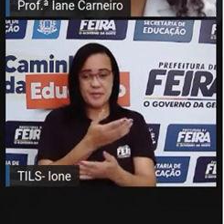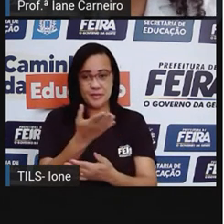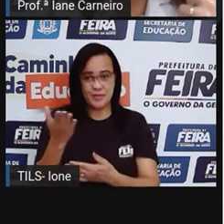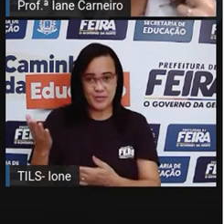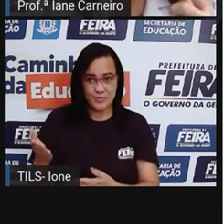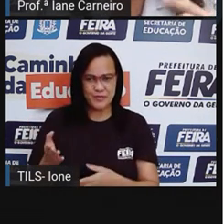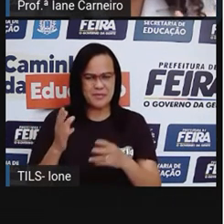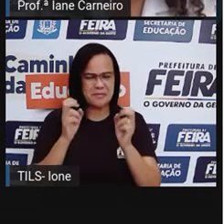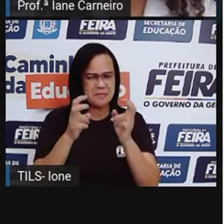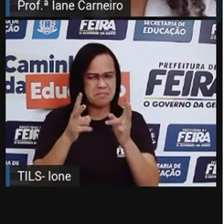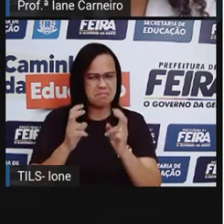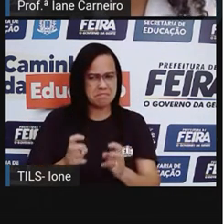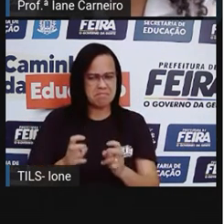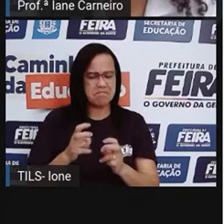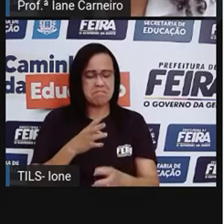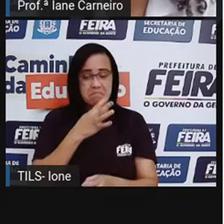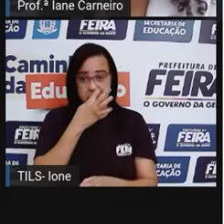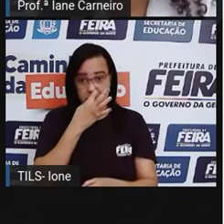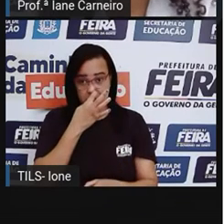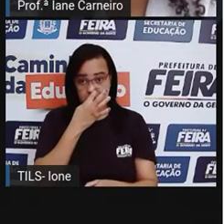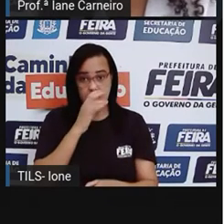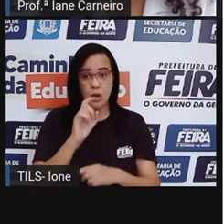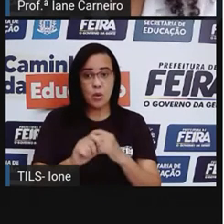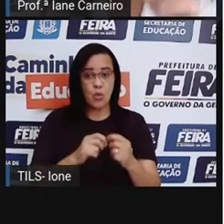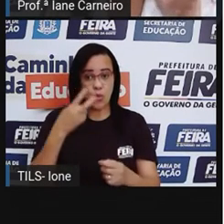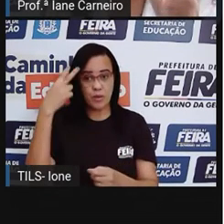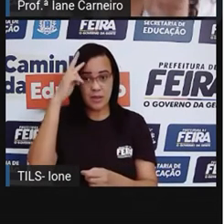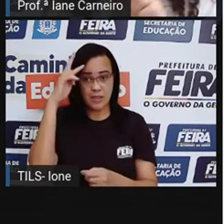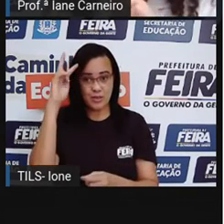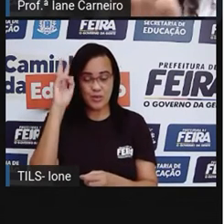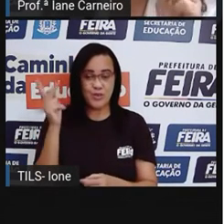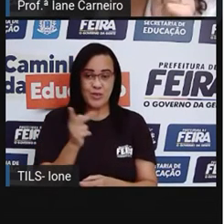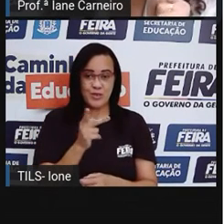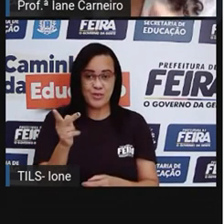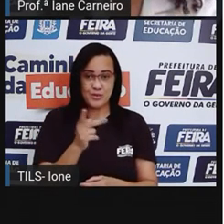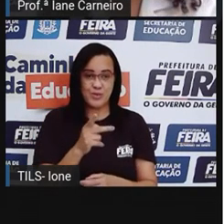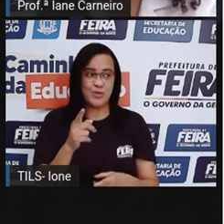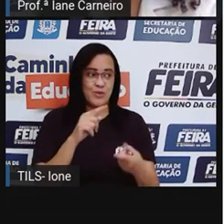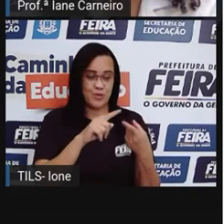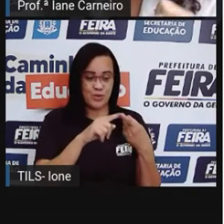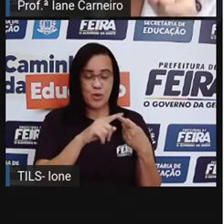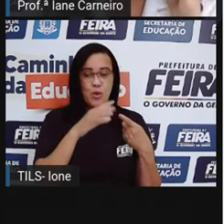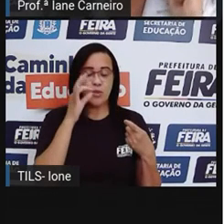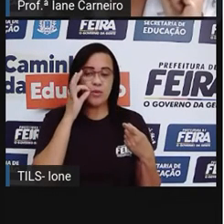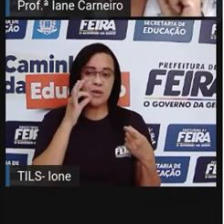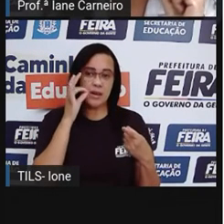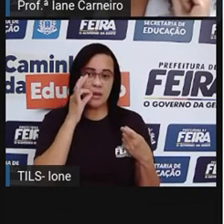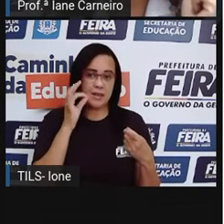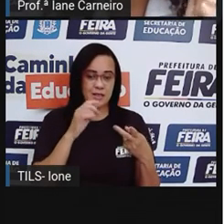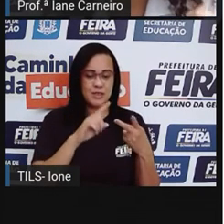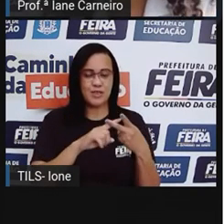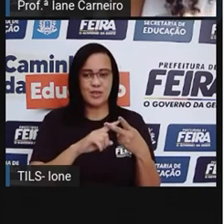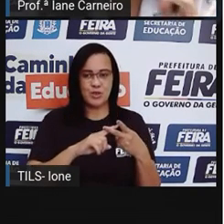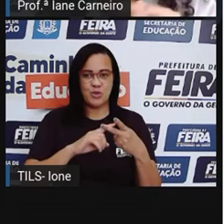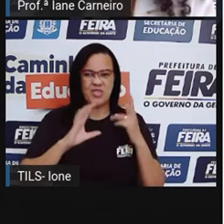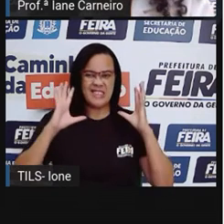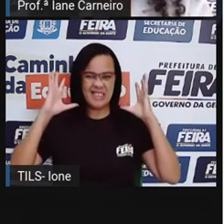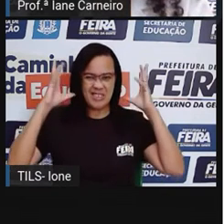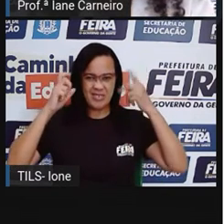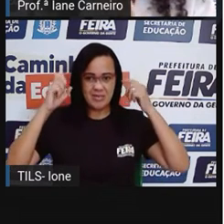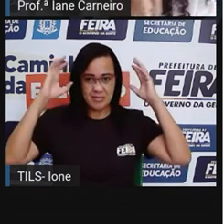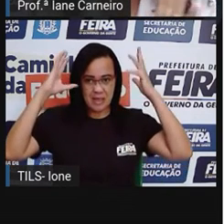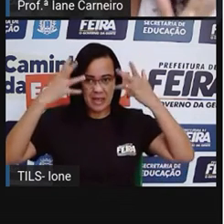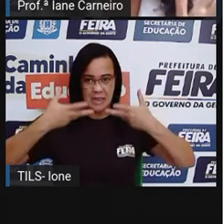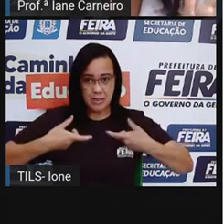chamam a atenção na história do ratinho e do leão. Primeiro é que eles não se conheciam. Então, para a gente ser gentil com